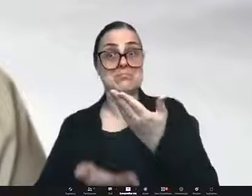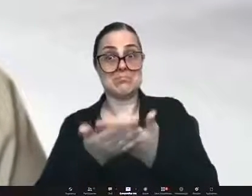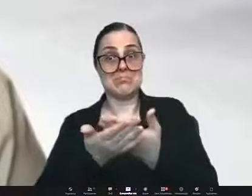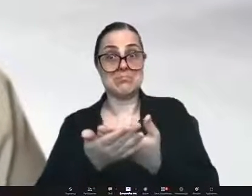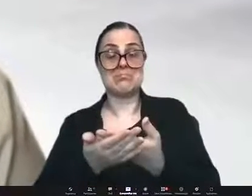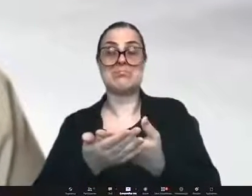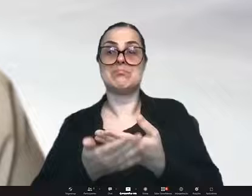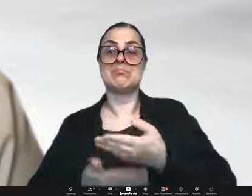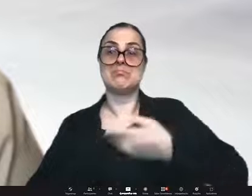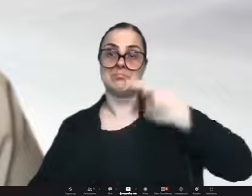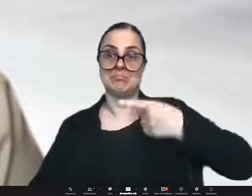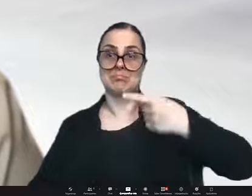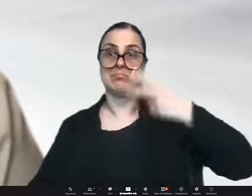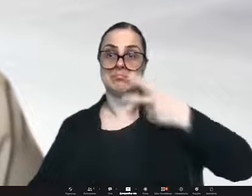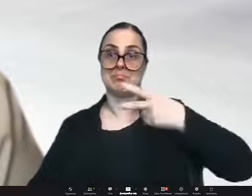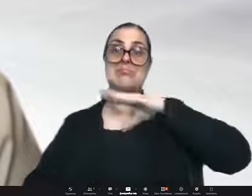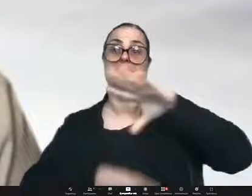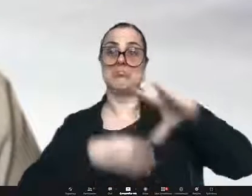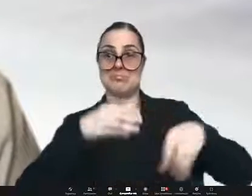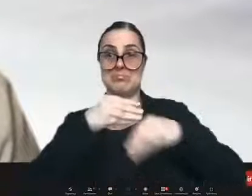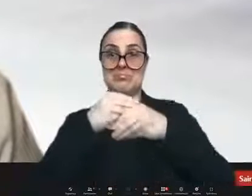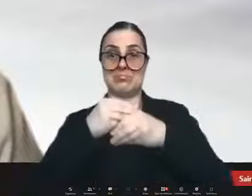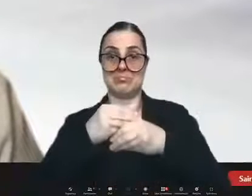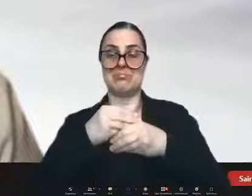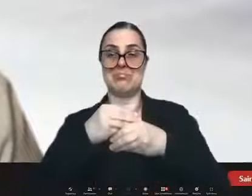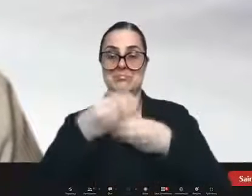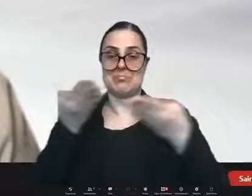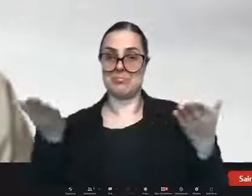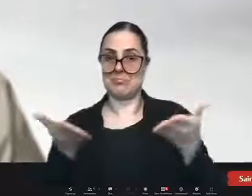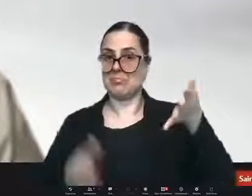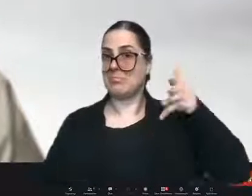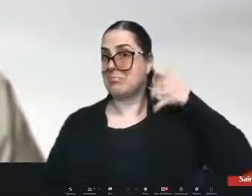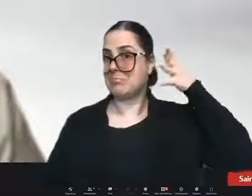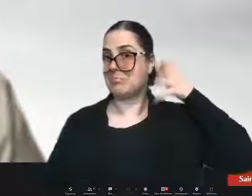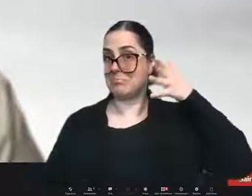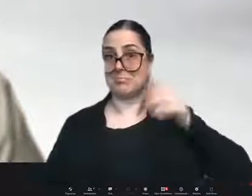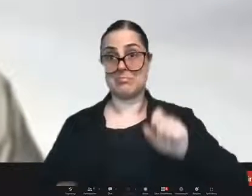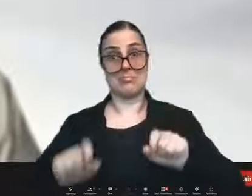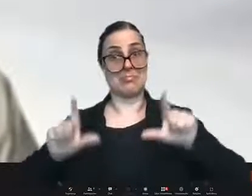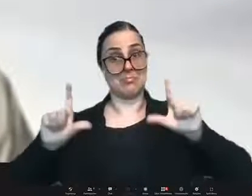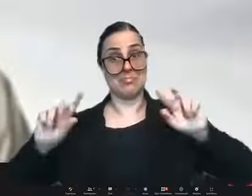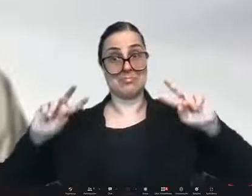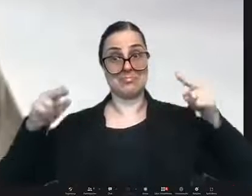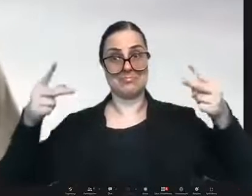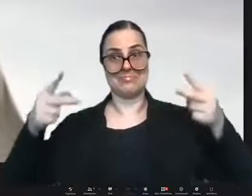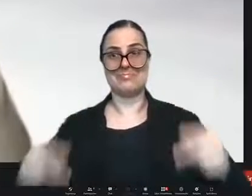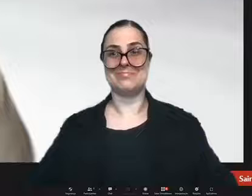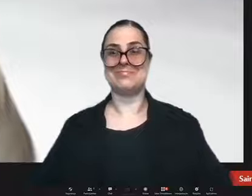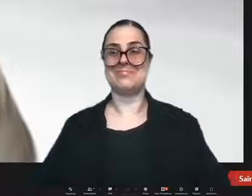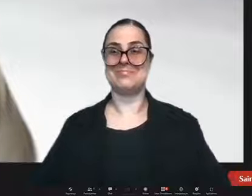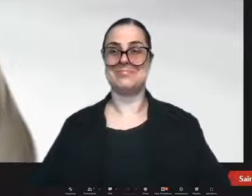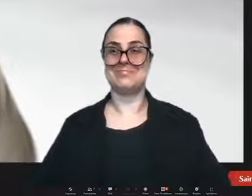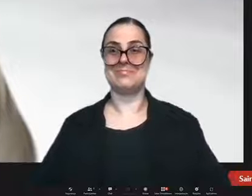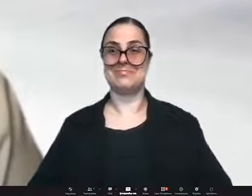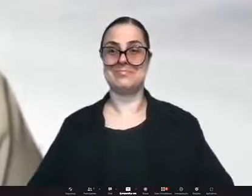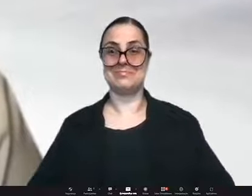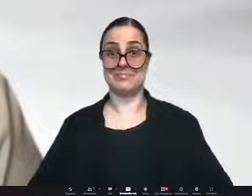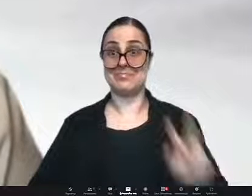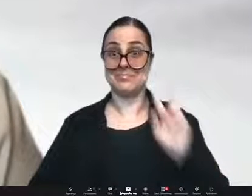vão complementar o que eu vou falar. Vou compartilhar minha tela aqui. Estão